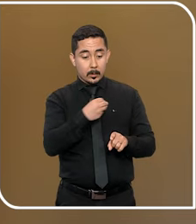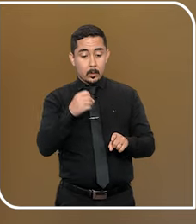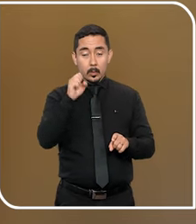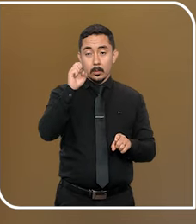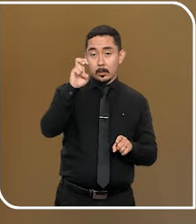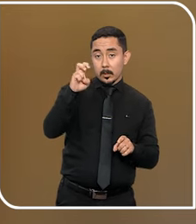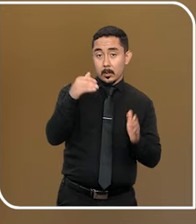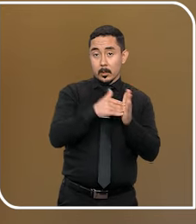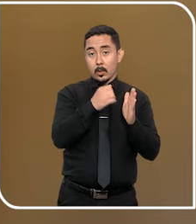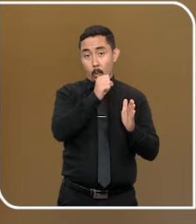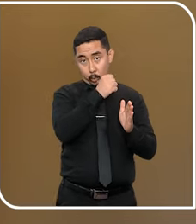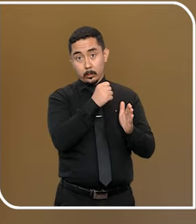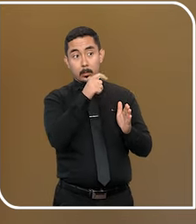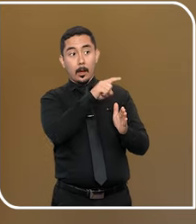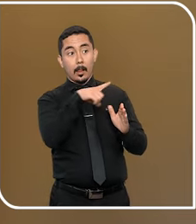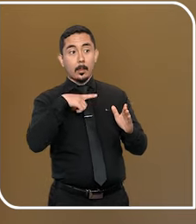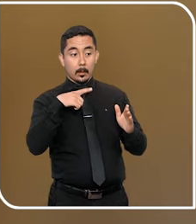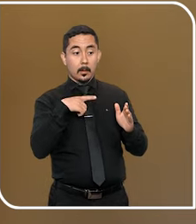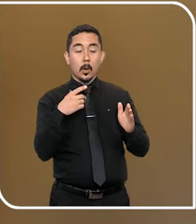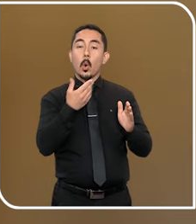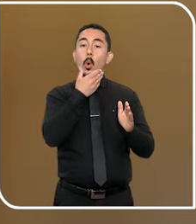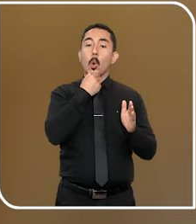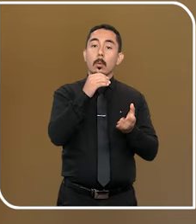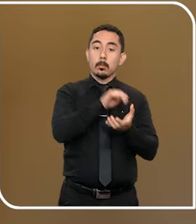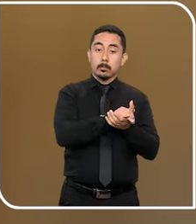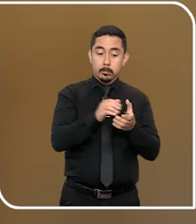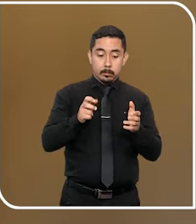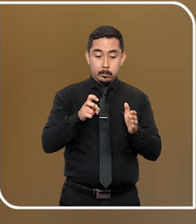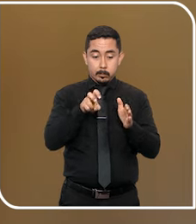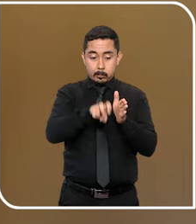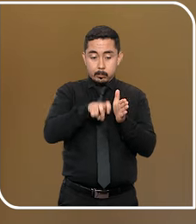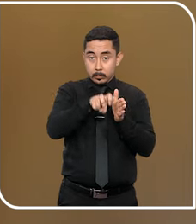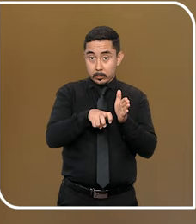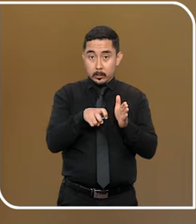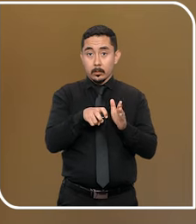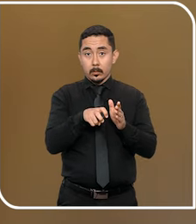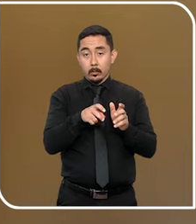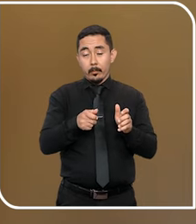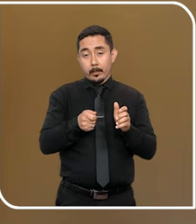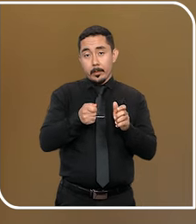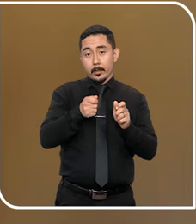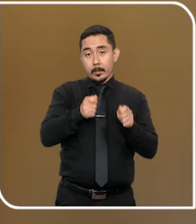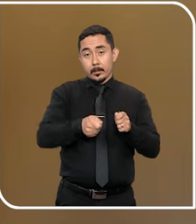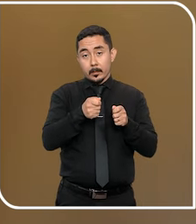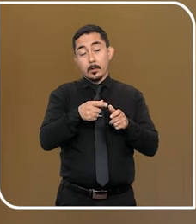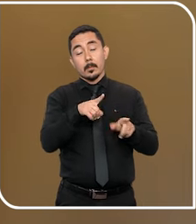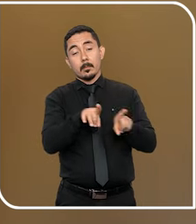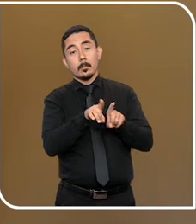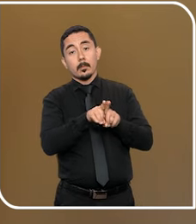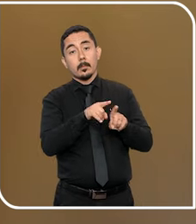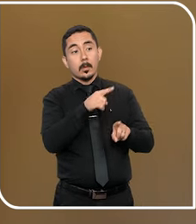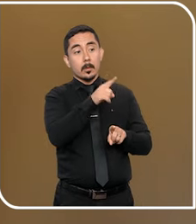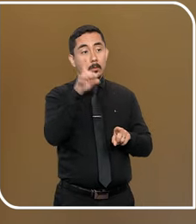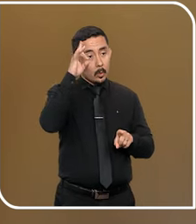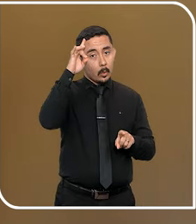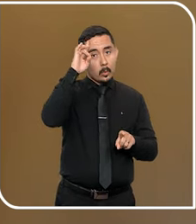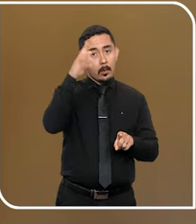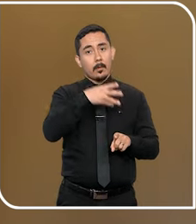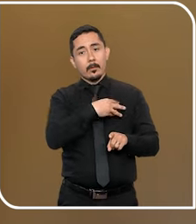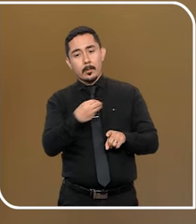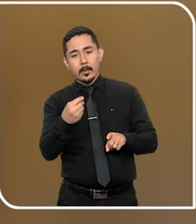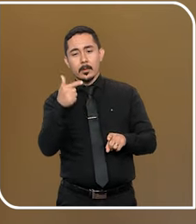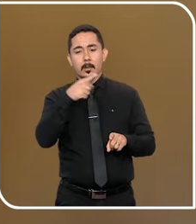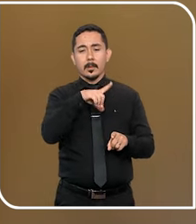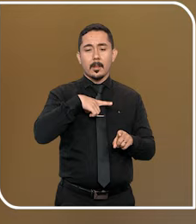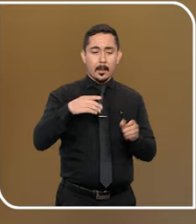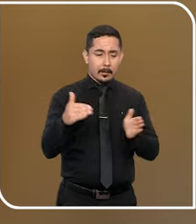que também é cadeirante criou o perfil no Instagram papais cadeirantes onde compartilh o dia a dia com suas filhas incluindo os desafios